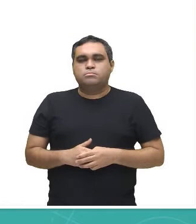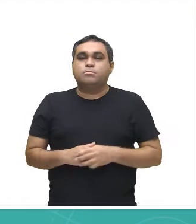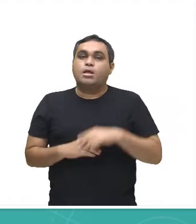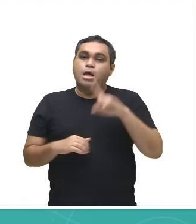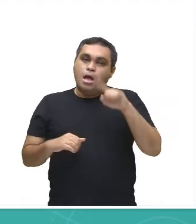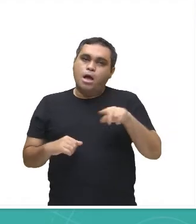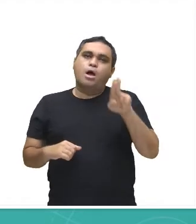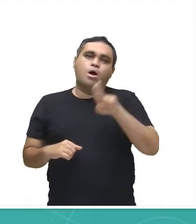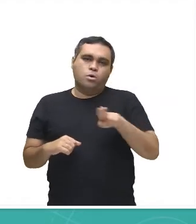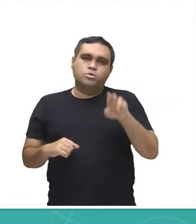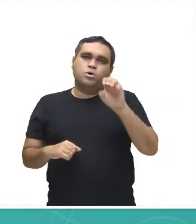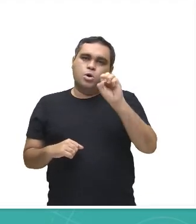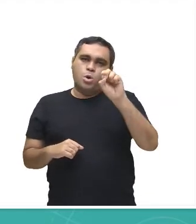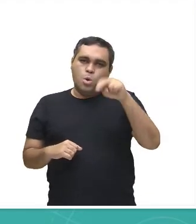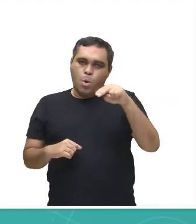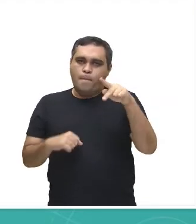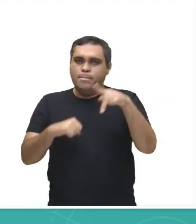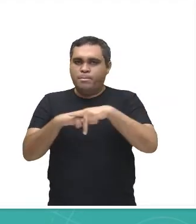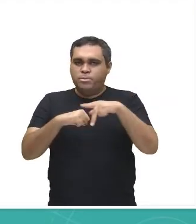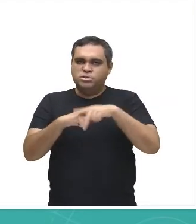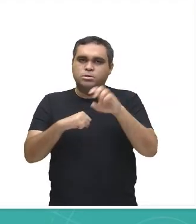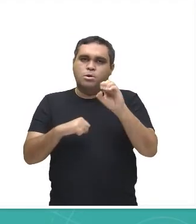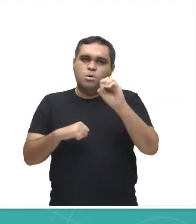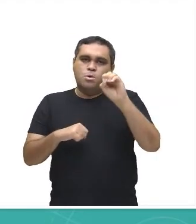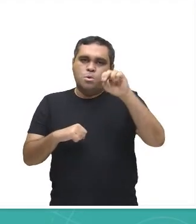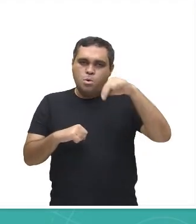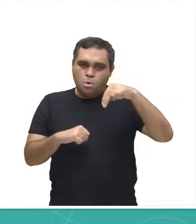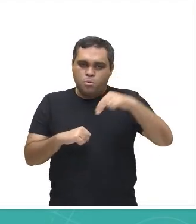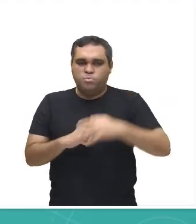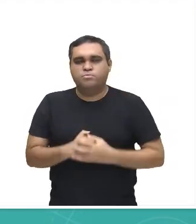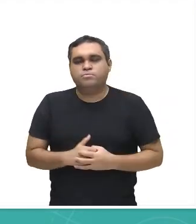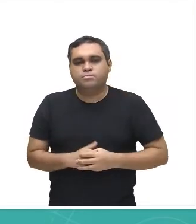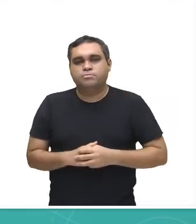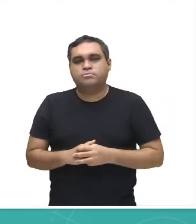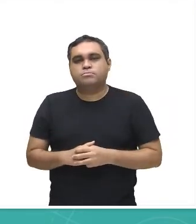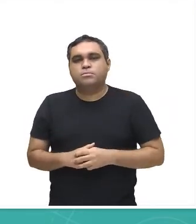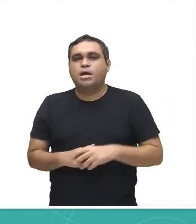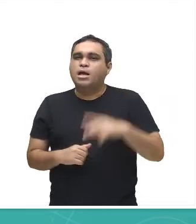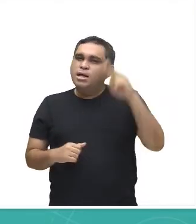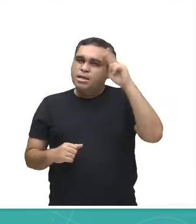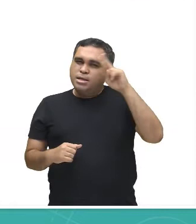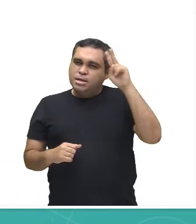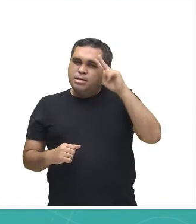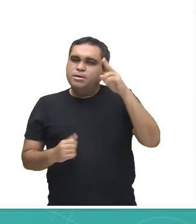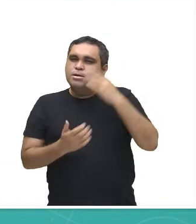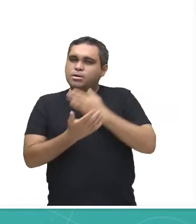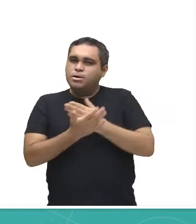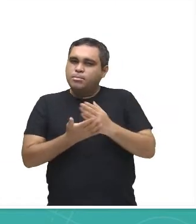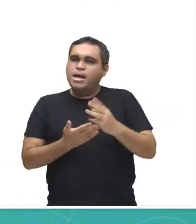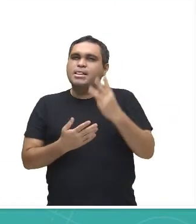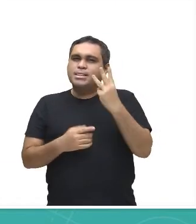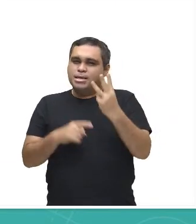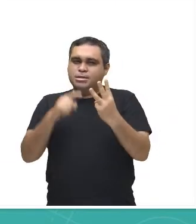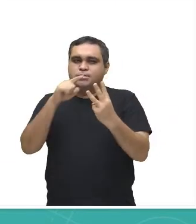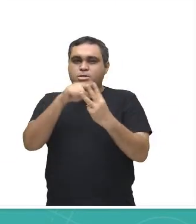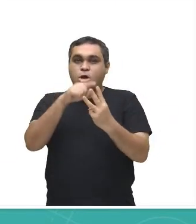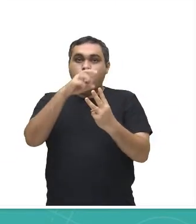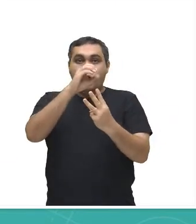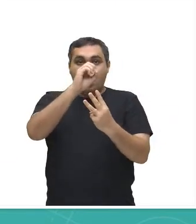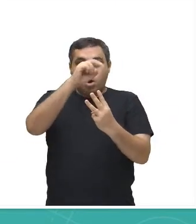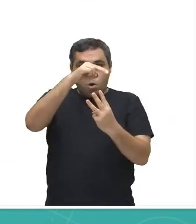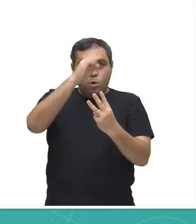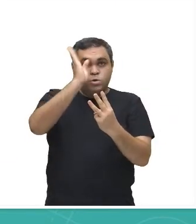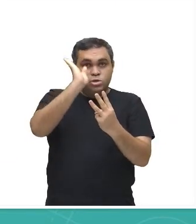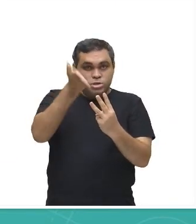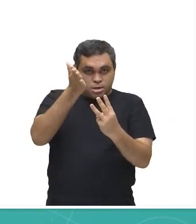preposition on. Tem uma outra preposition, vocês viram no começo da aula, que são três, né? As prepositions of place, que é